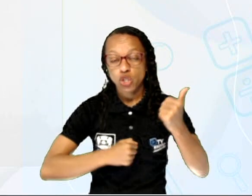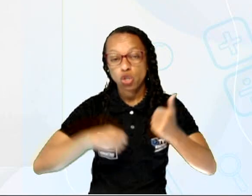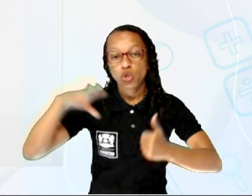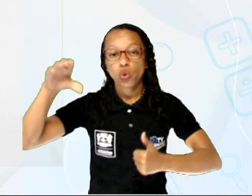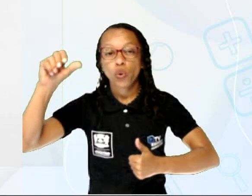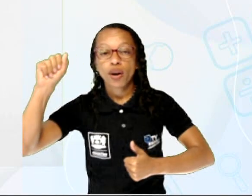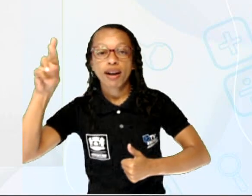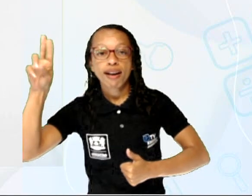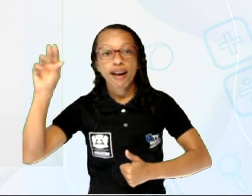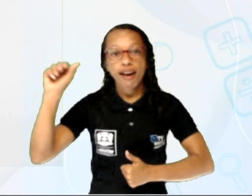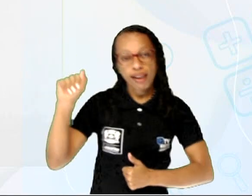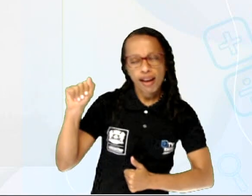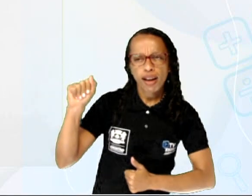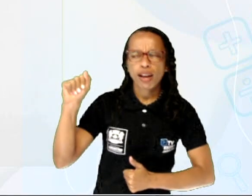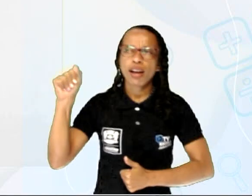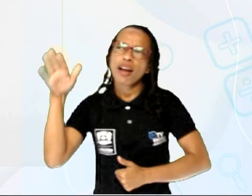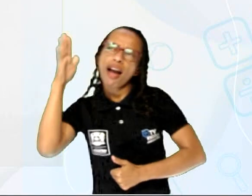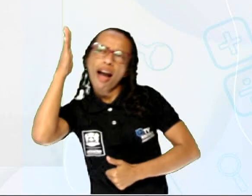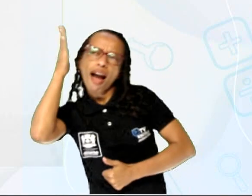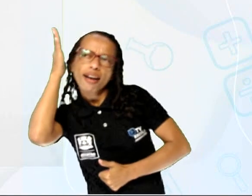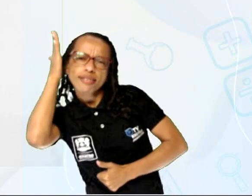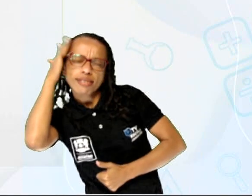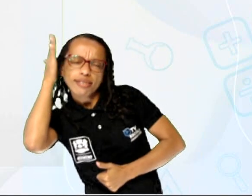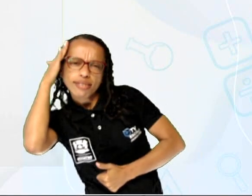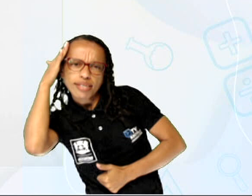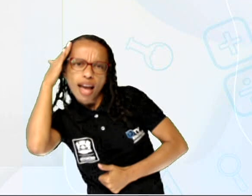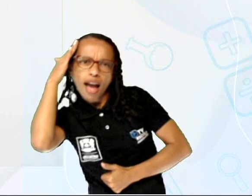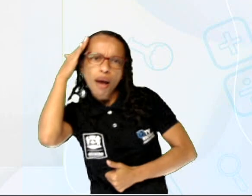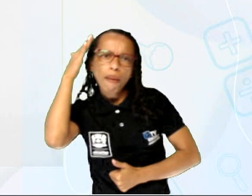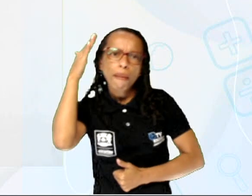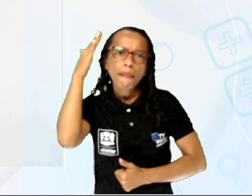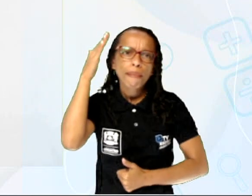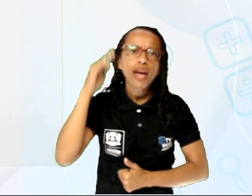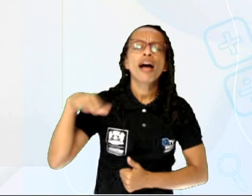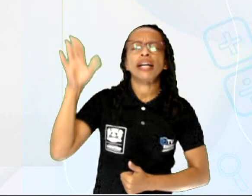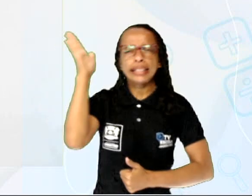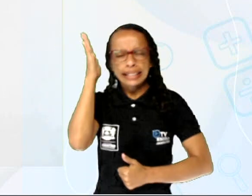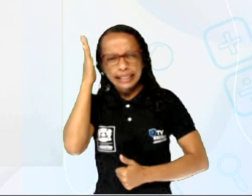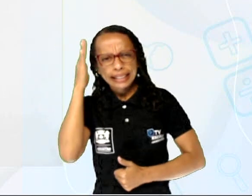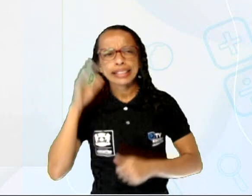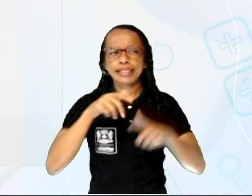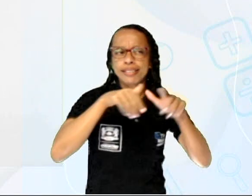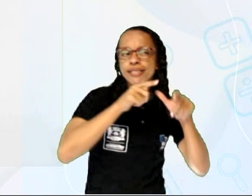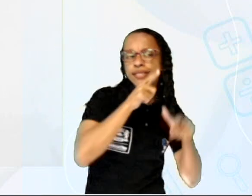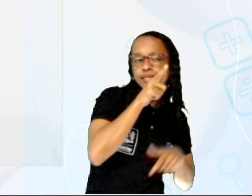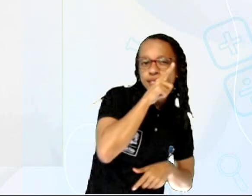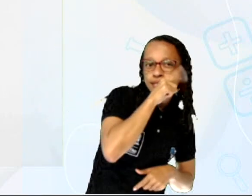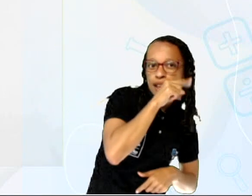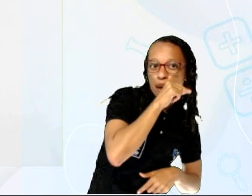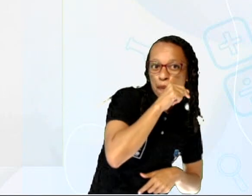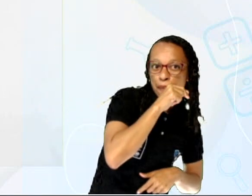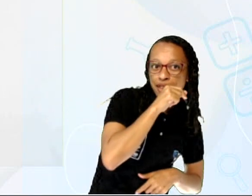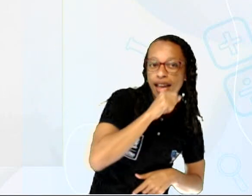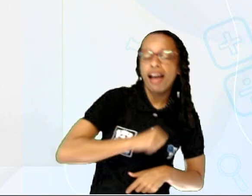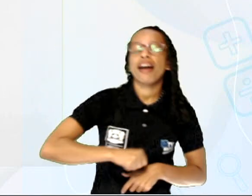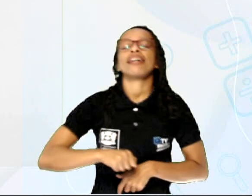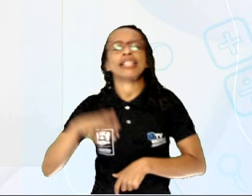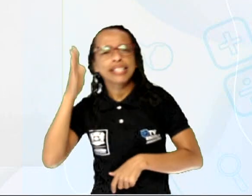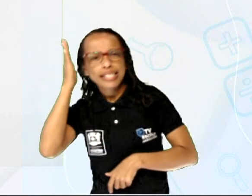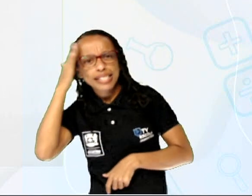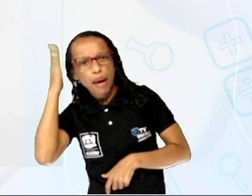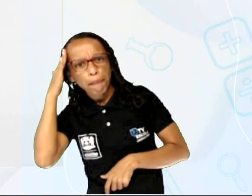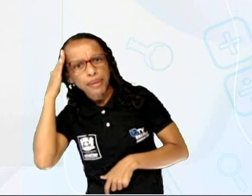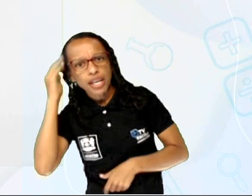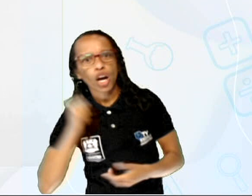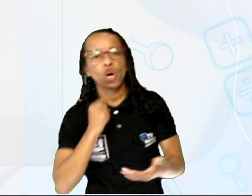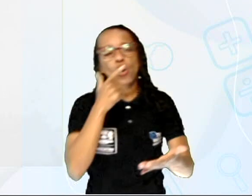voar. Comprei um maiô em maio. Esta menina está chorando. Publico a opinião